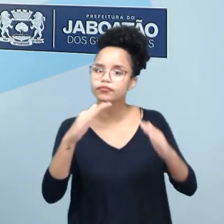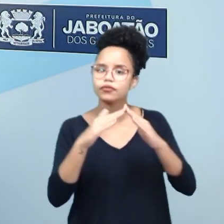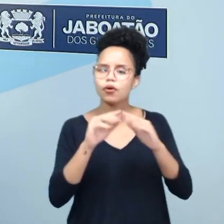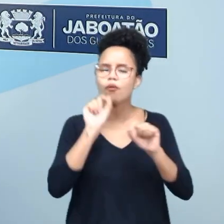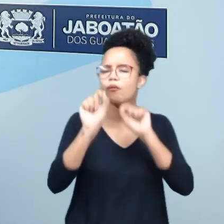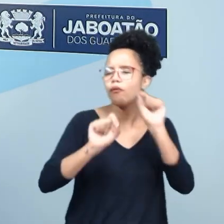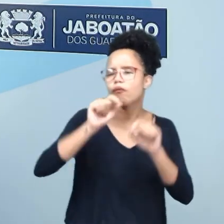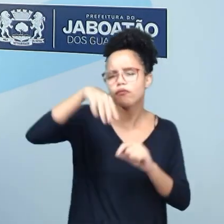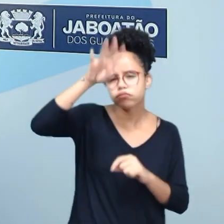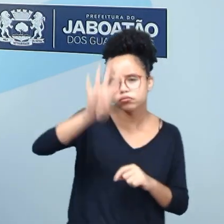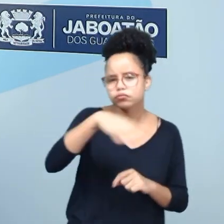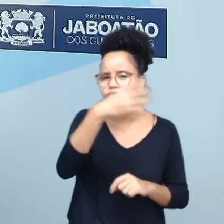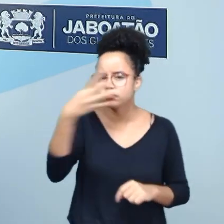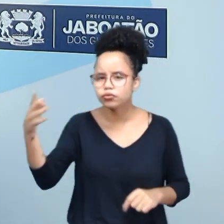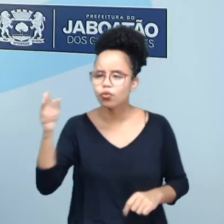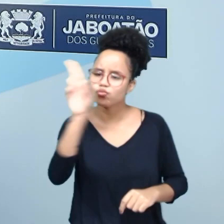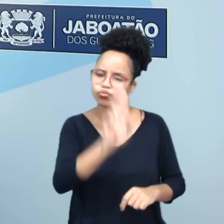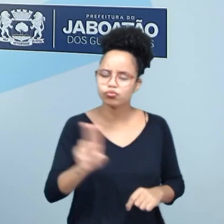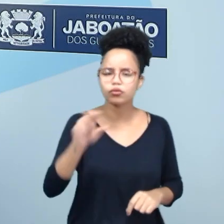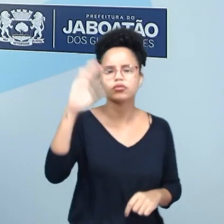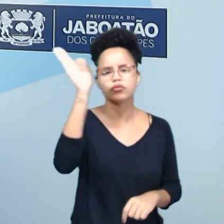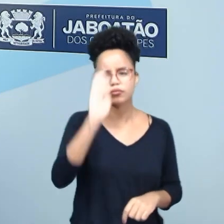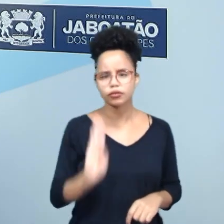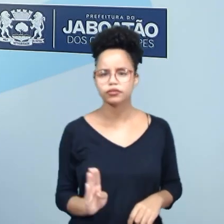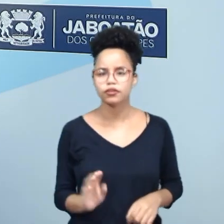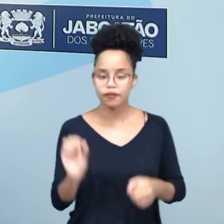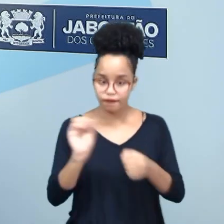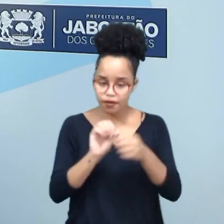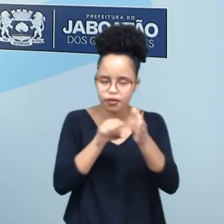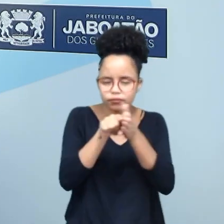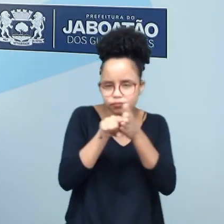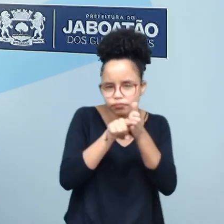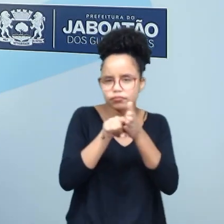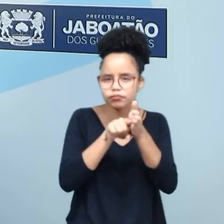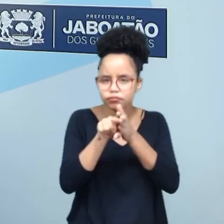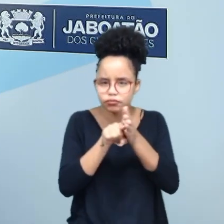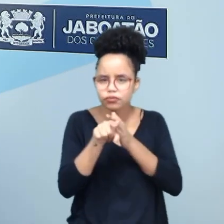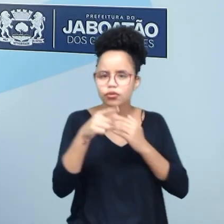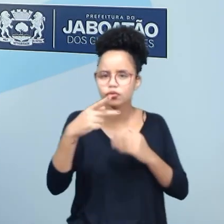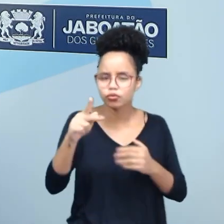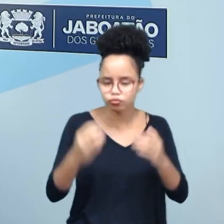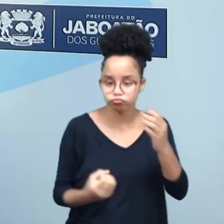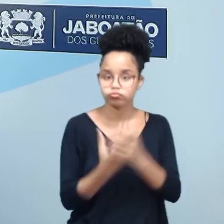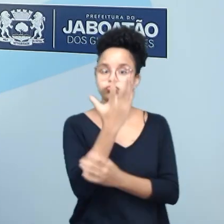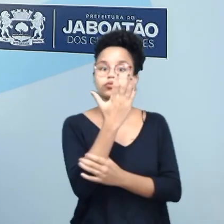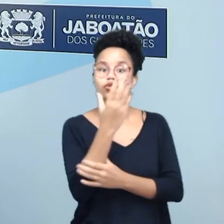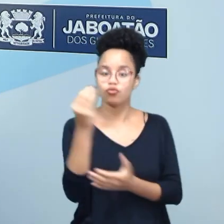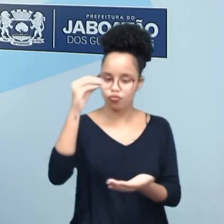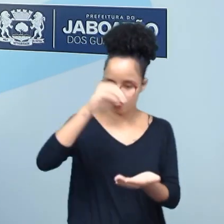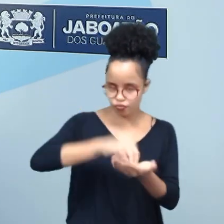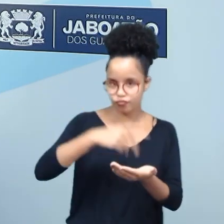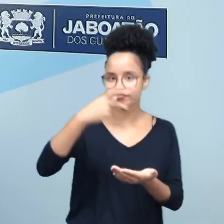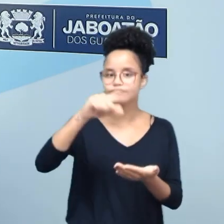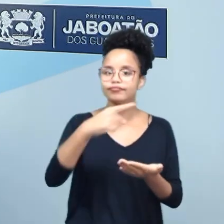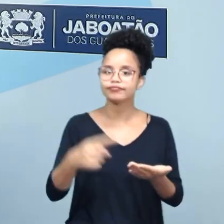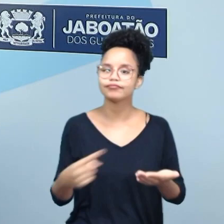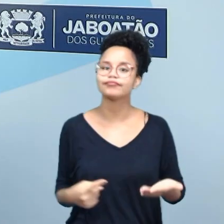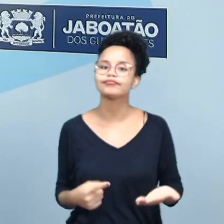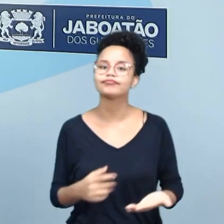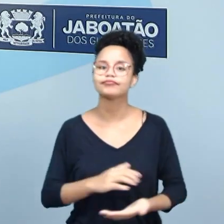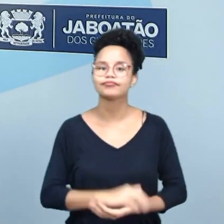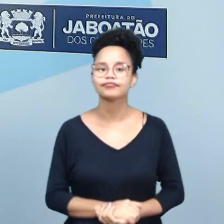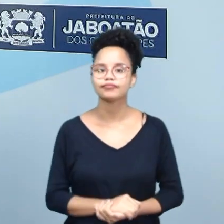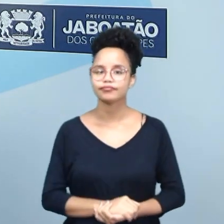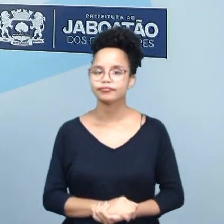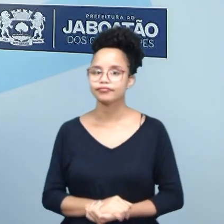é o calendário utilizado no Brasil. Faça uma pesquisa sobre sua origem e registre em seu caderno.